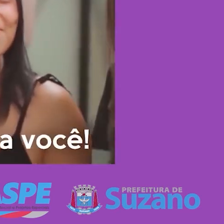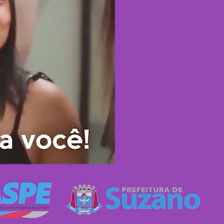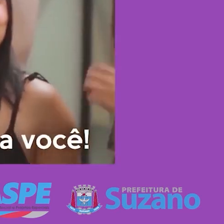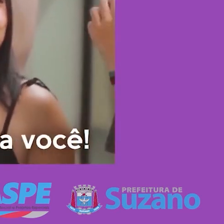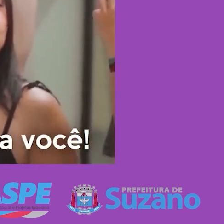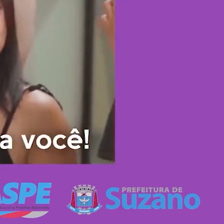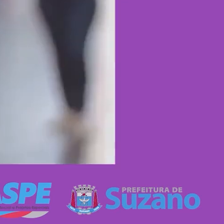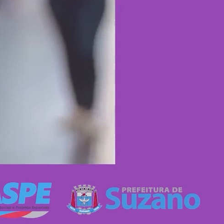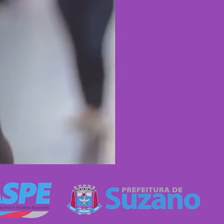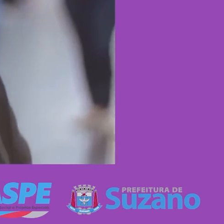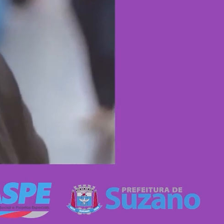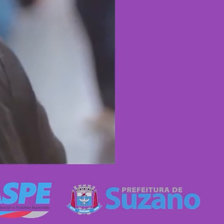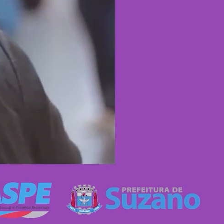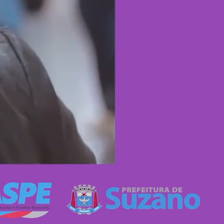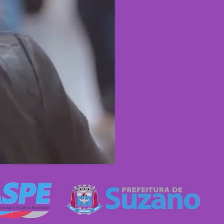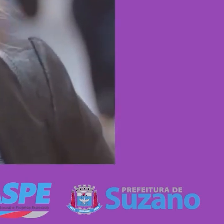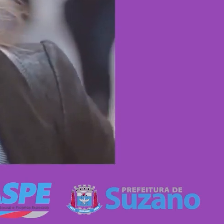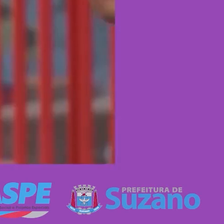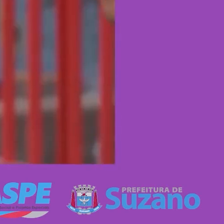ser humano igual a você.